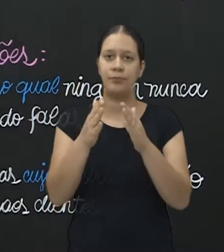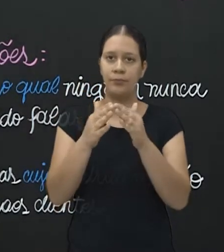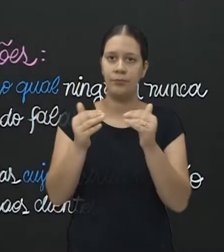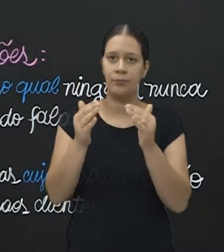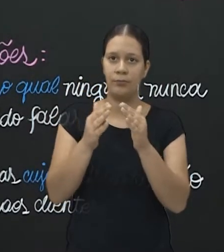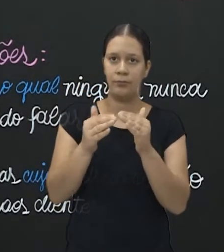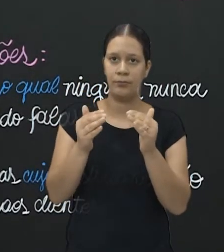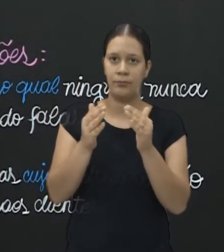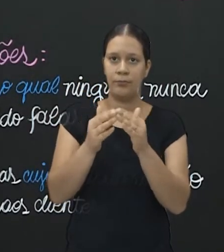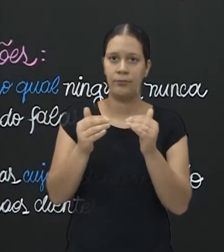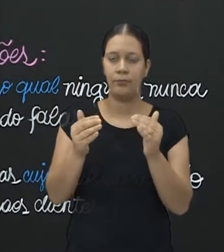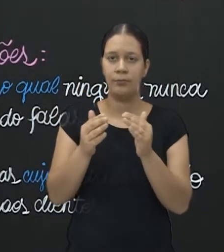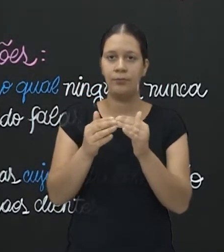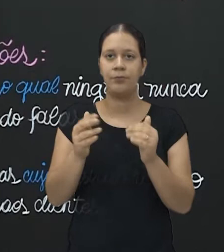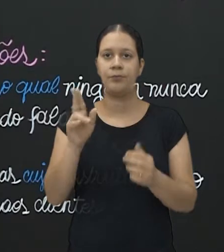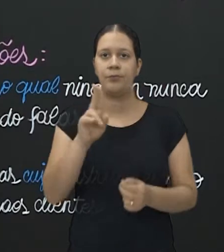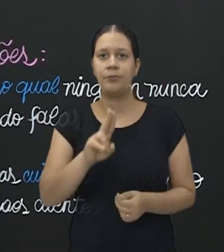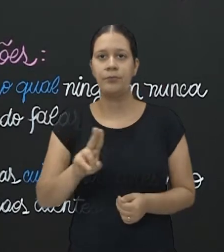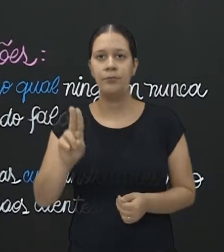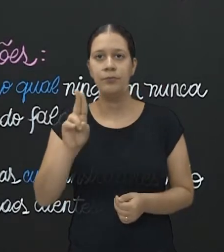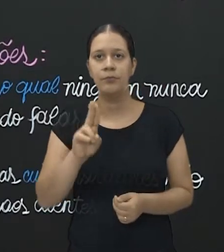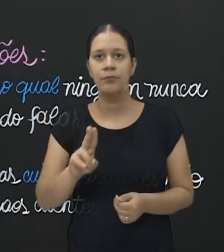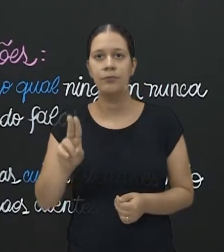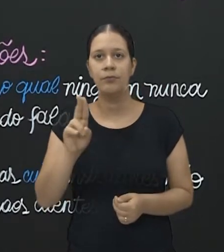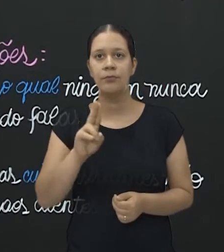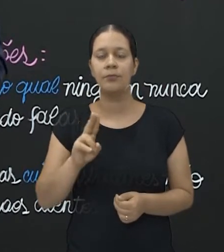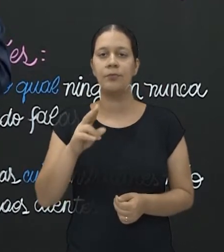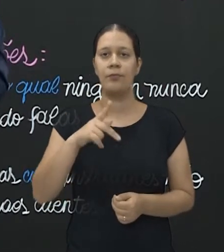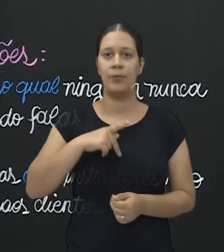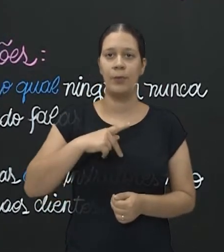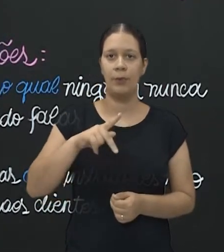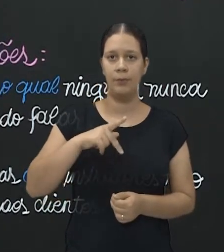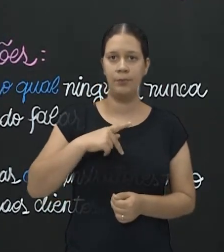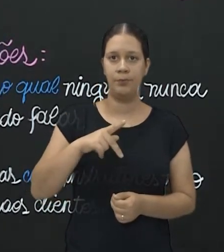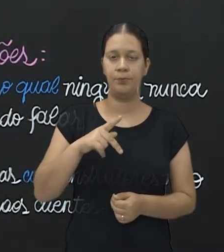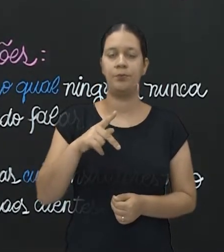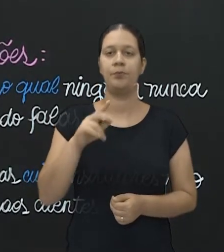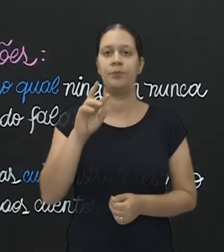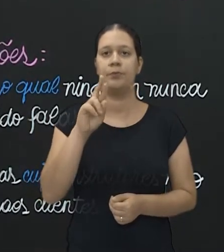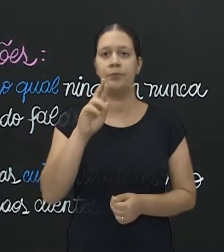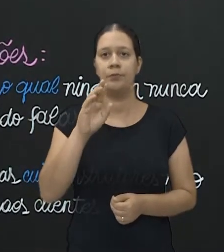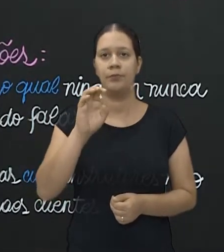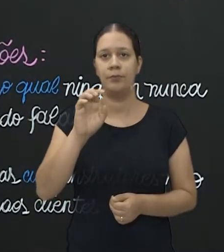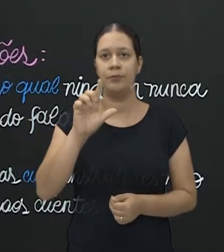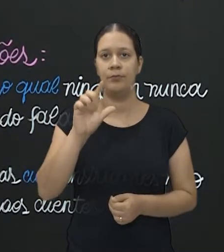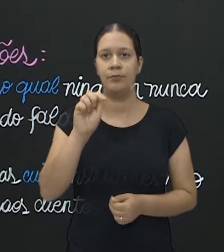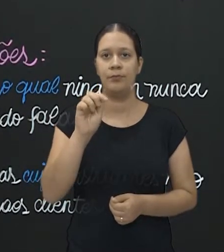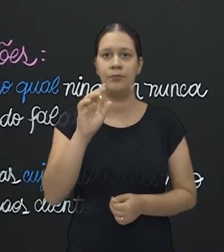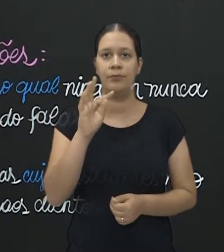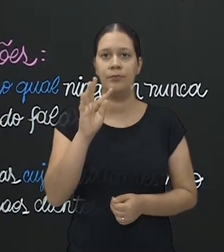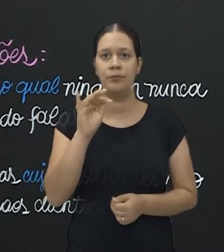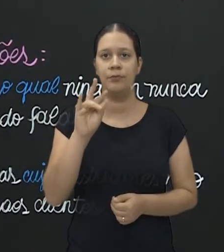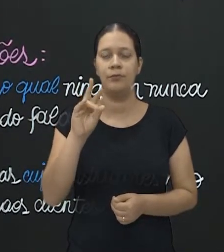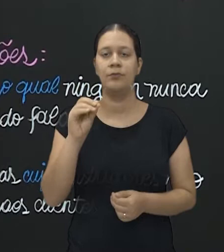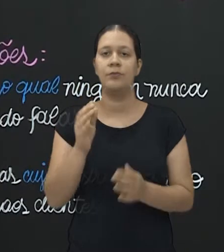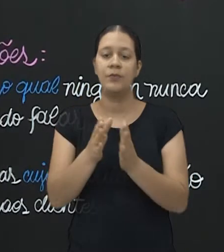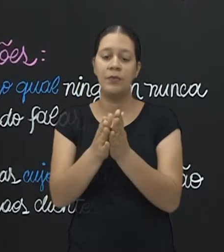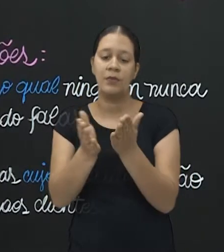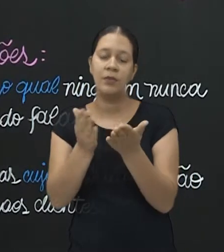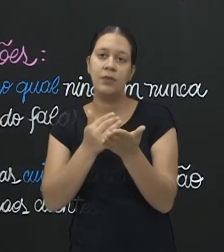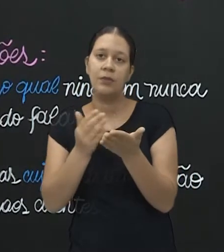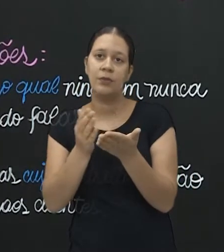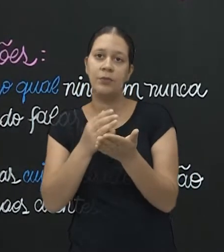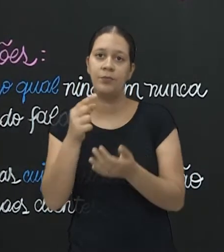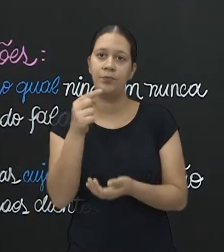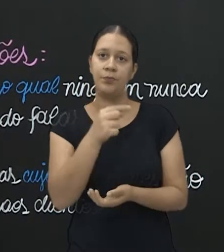períodos compostos a partir da utilização de um pronome relativo. Vamos analisar. Este livro é de Clarice